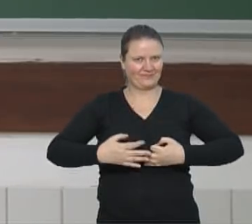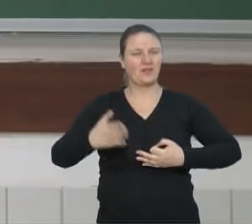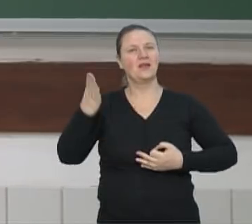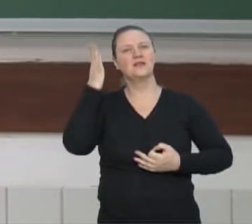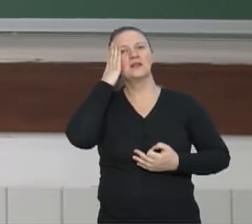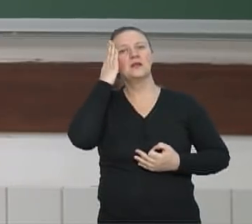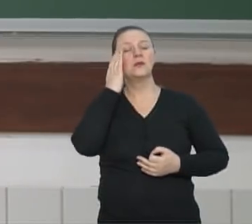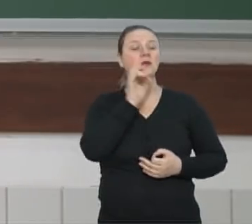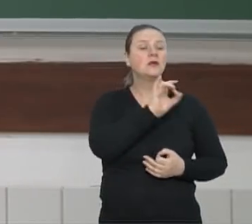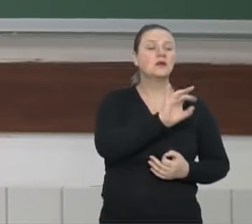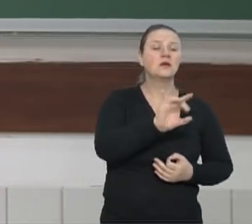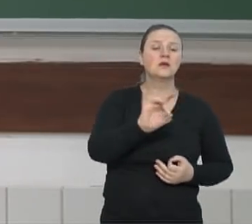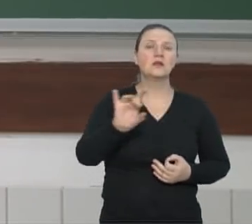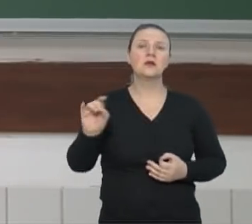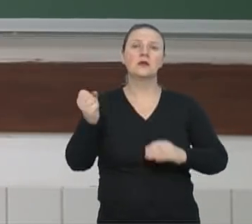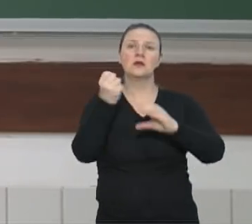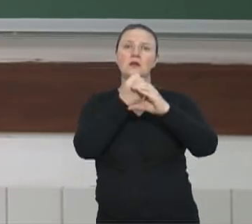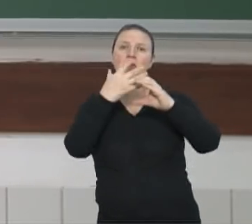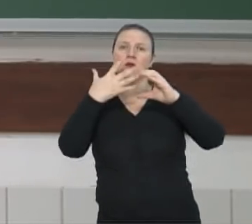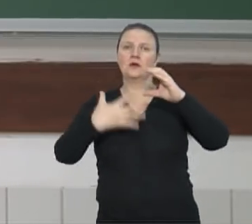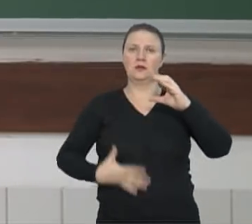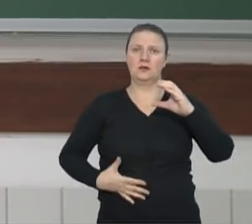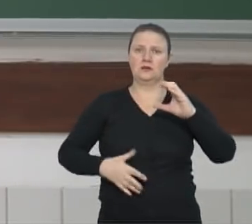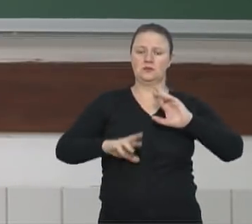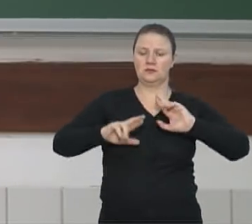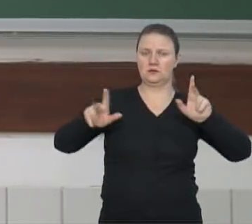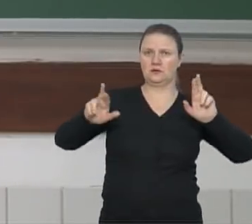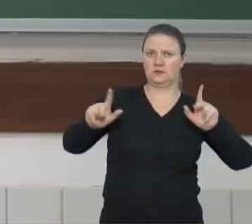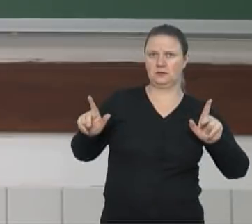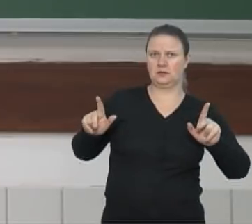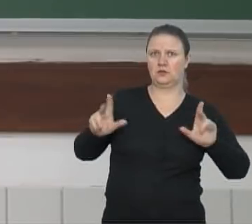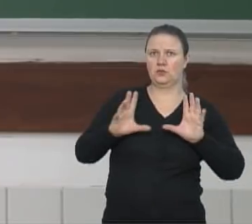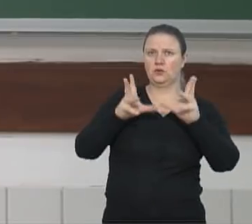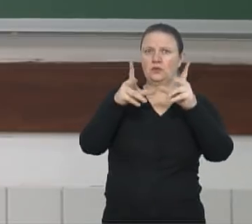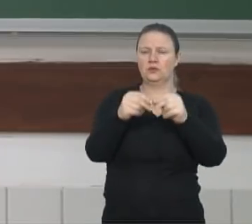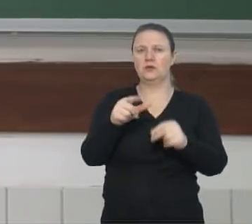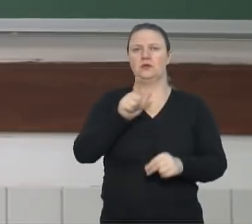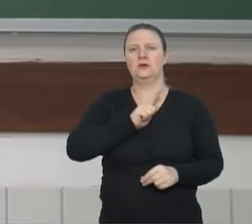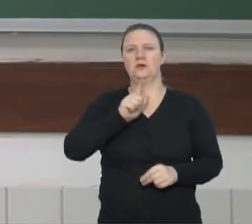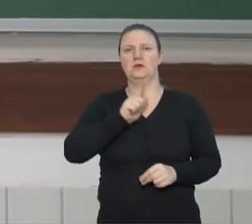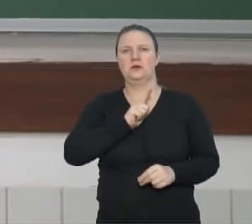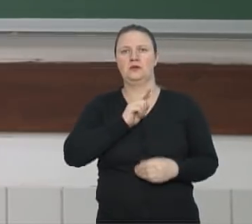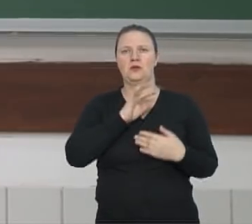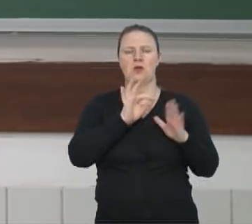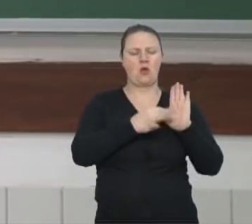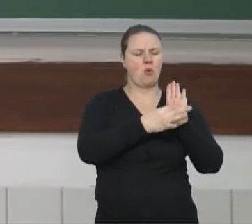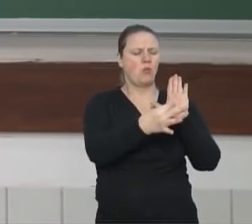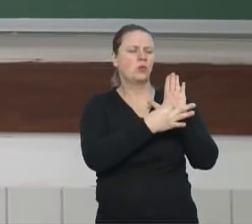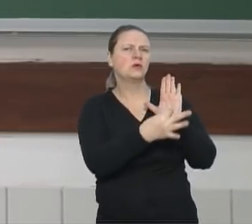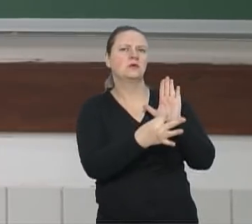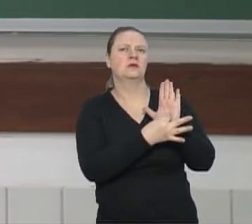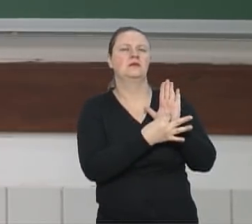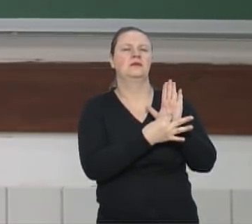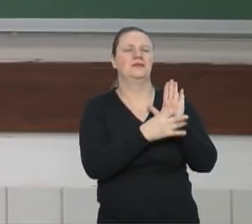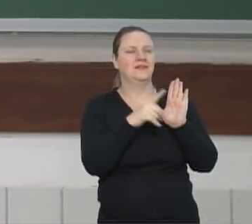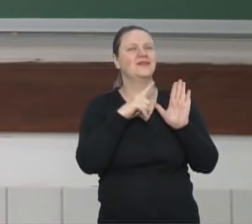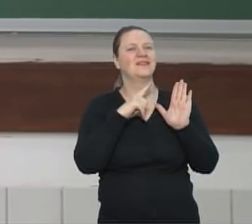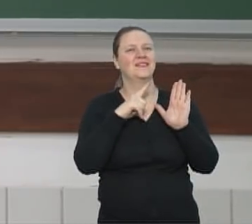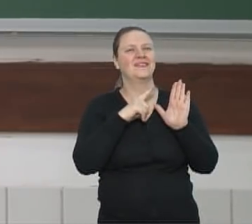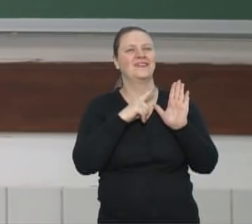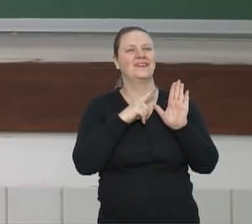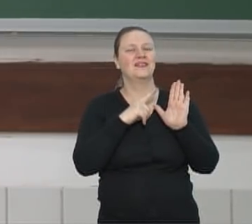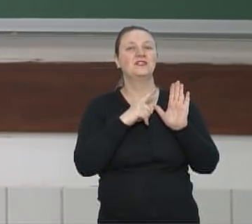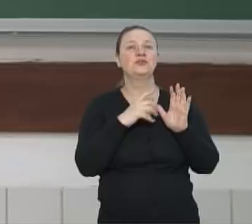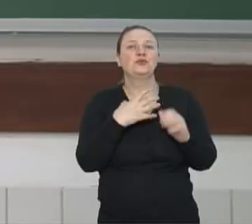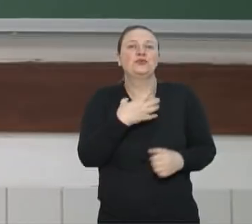mas cada um com a sua característica, perfeito? Todos eles têm ali o seu articulador, quer convencer alguma coisa, quer, né, de uma